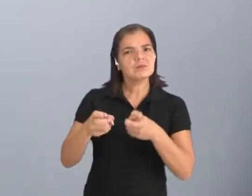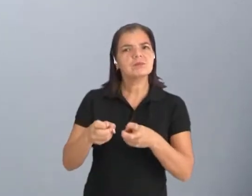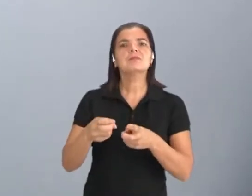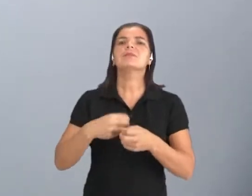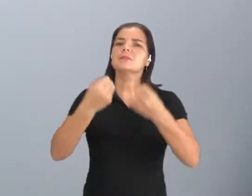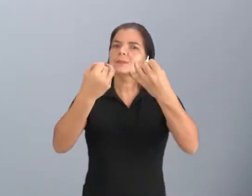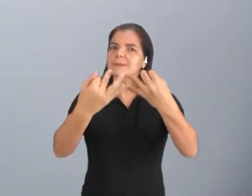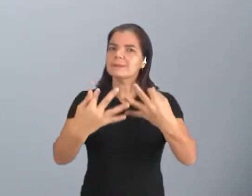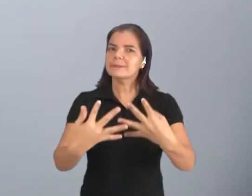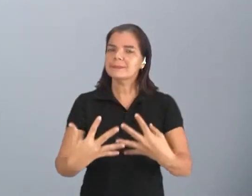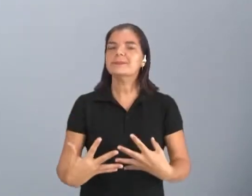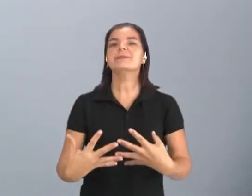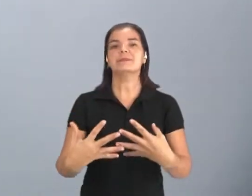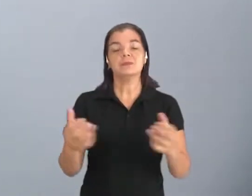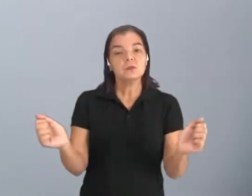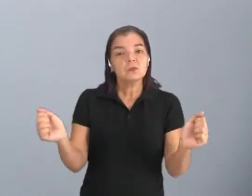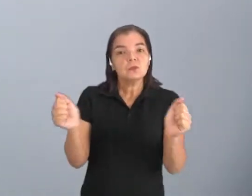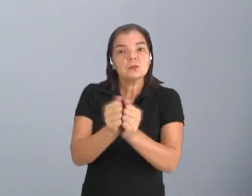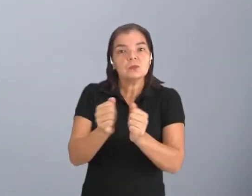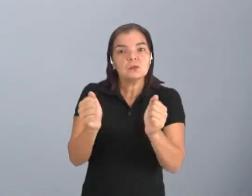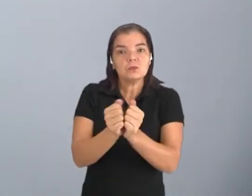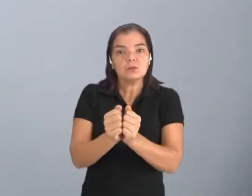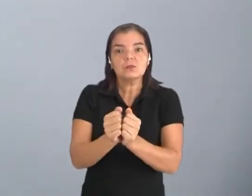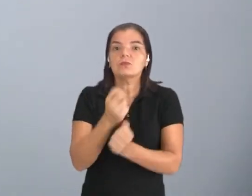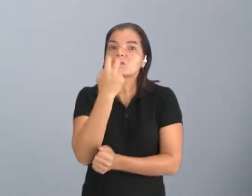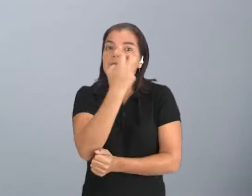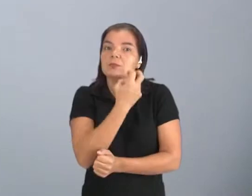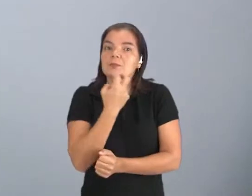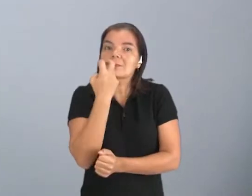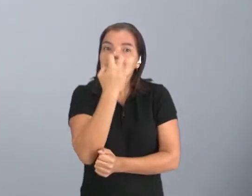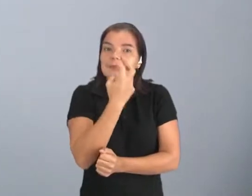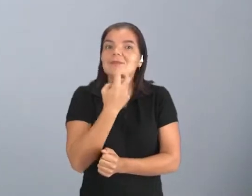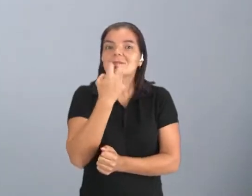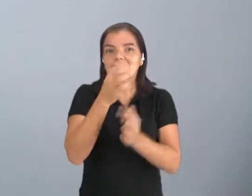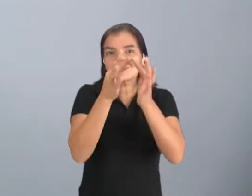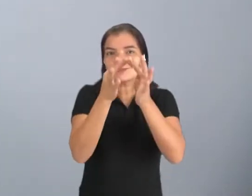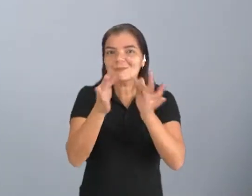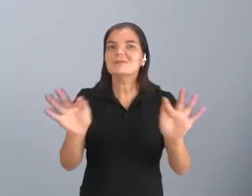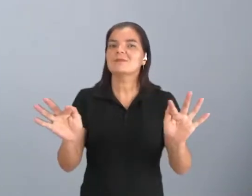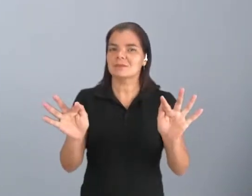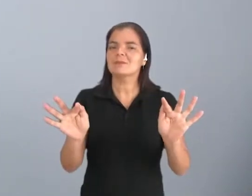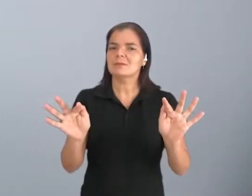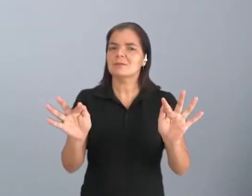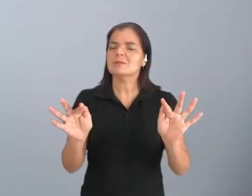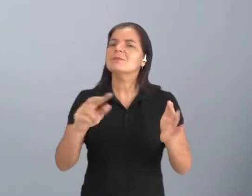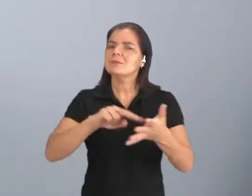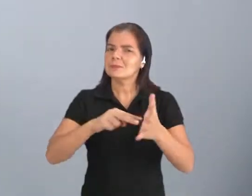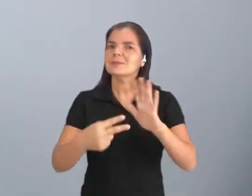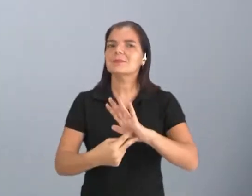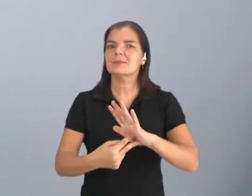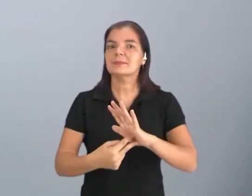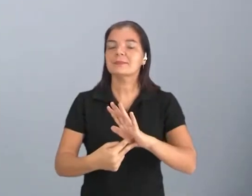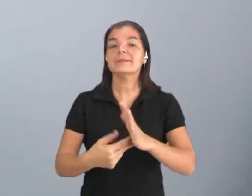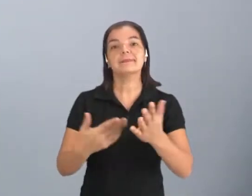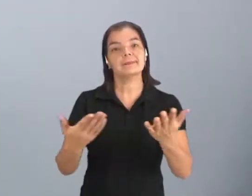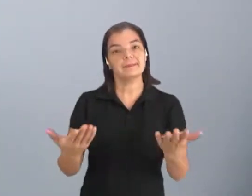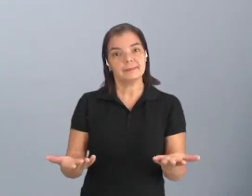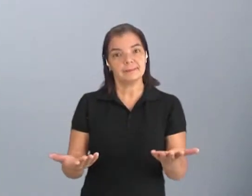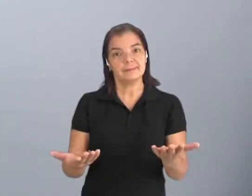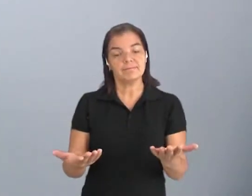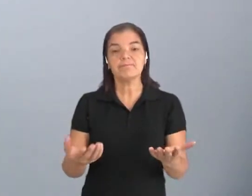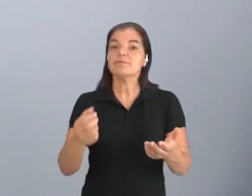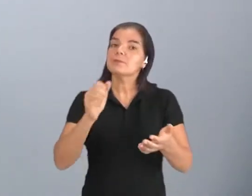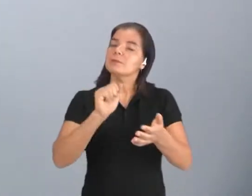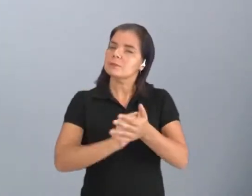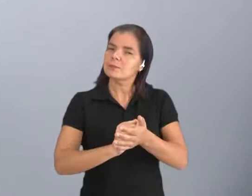nós falamos, juntamos oralmente as nossas frases para produzir sentido? E, ao